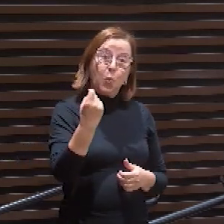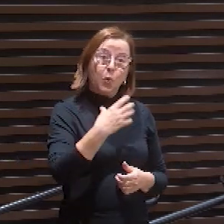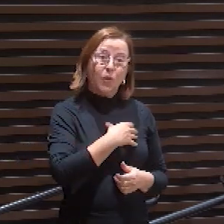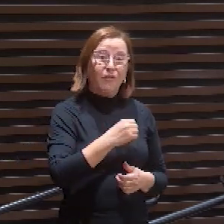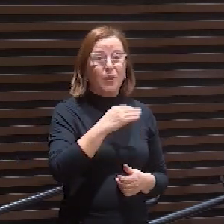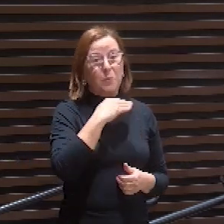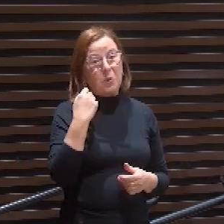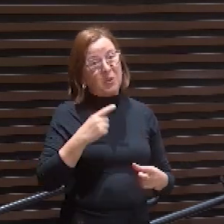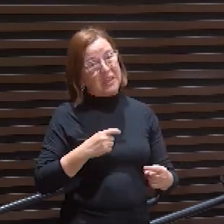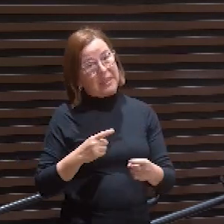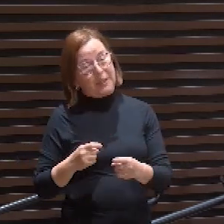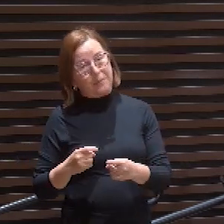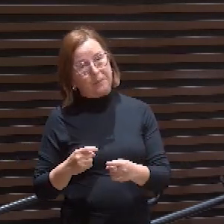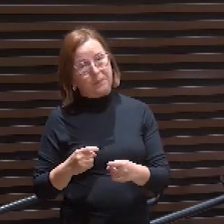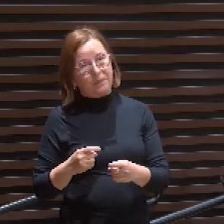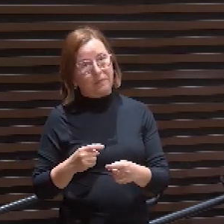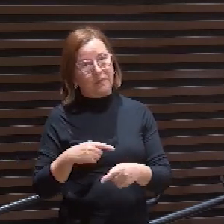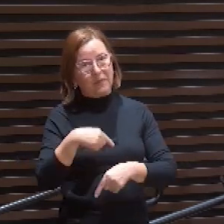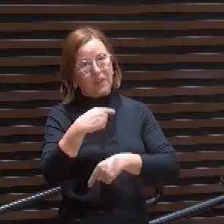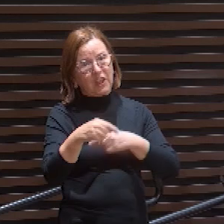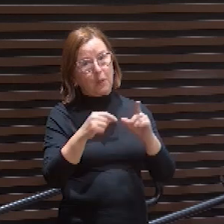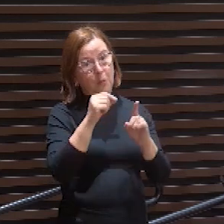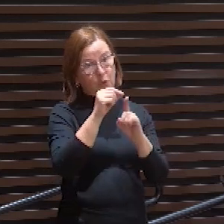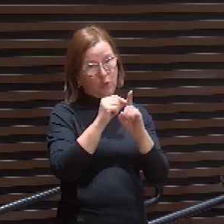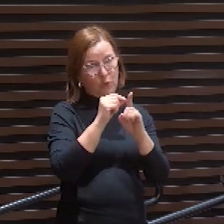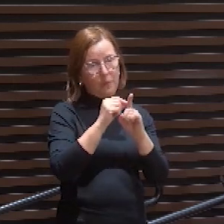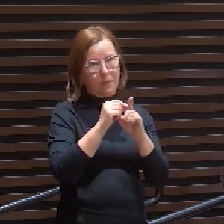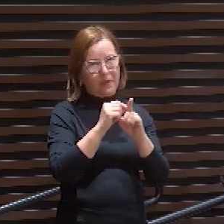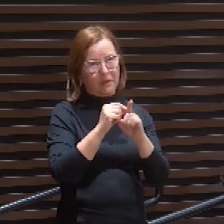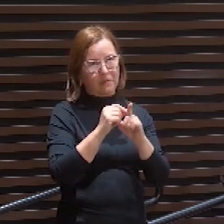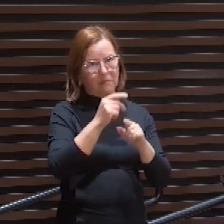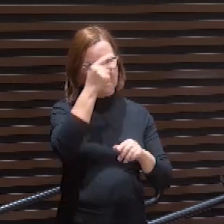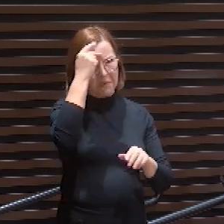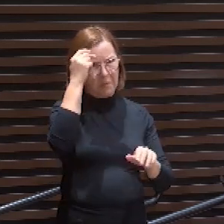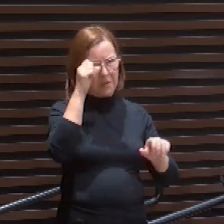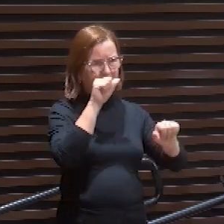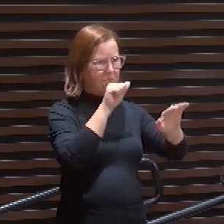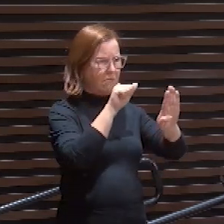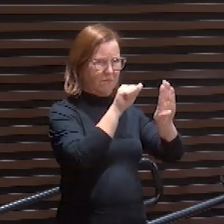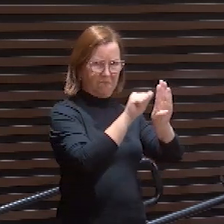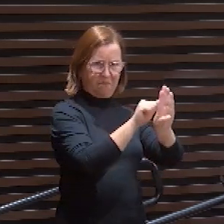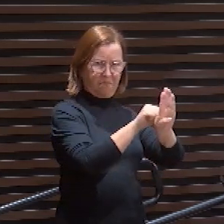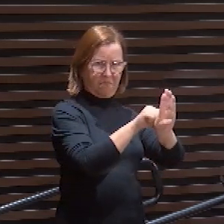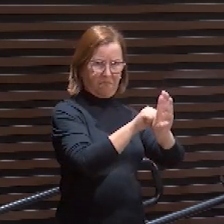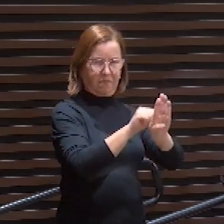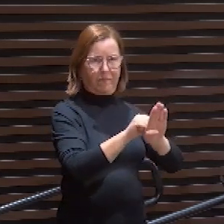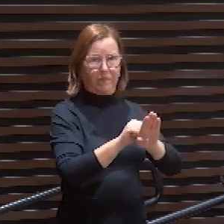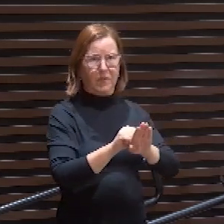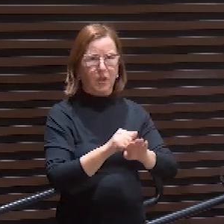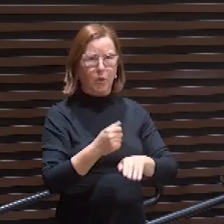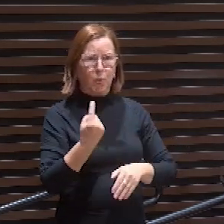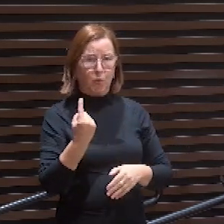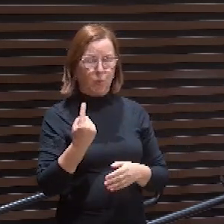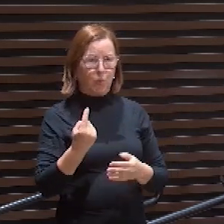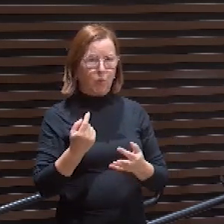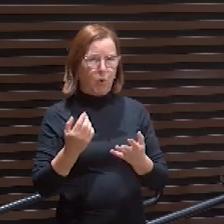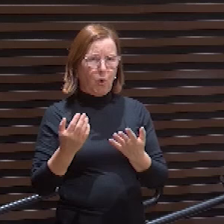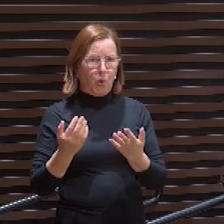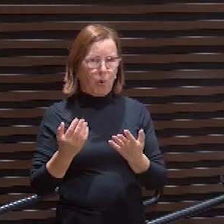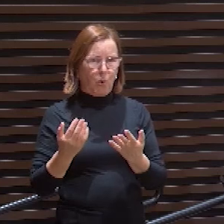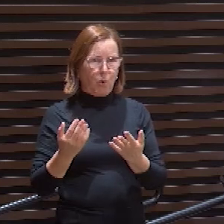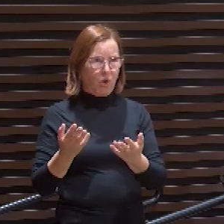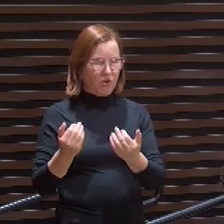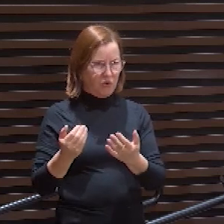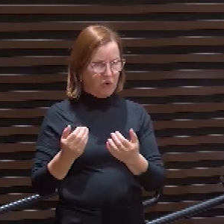Um mês mais tarde, alguém bateu na sua porta. Era um jovem com uma grande tela em